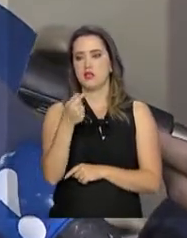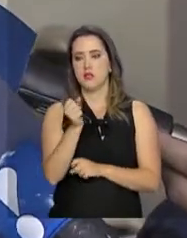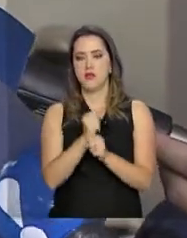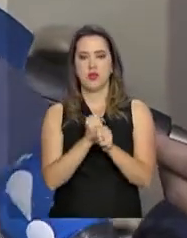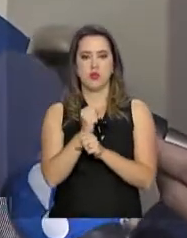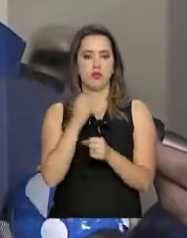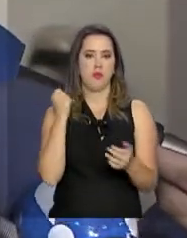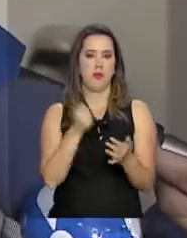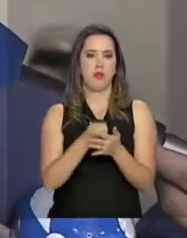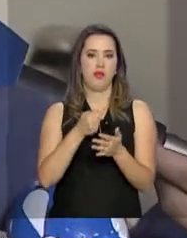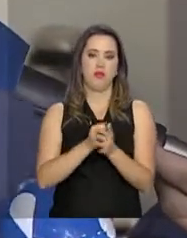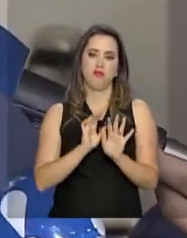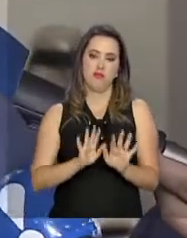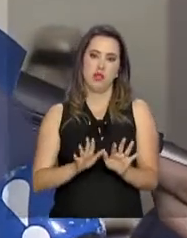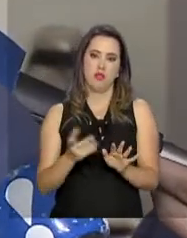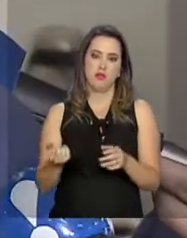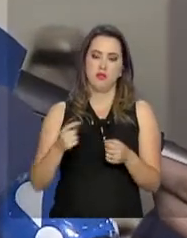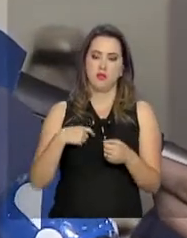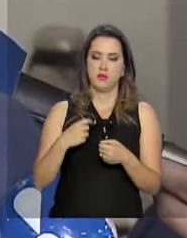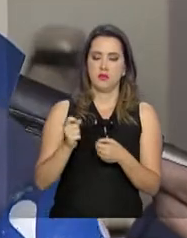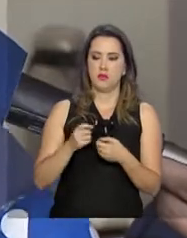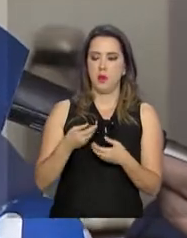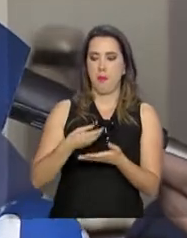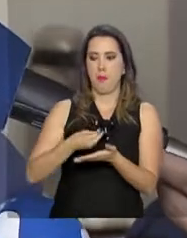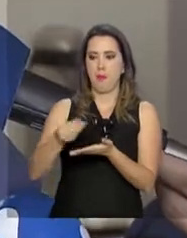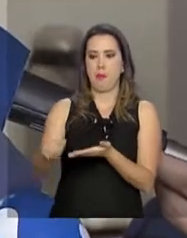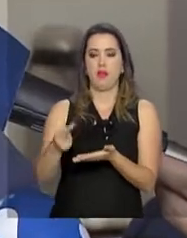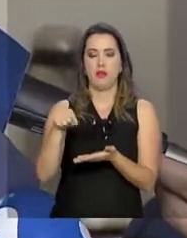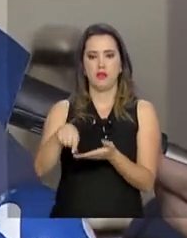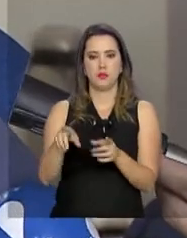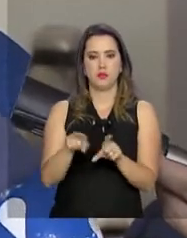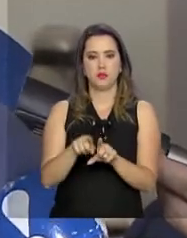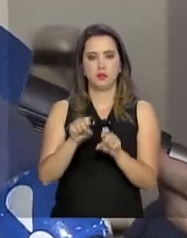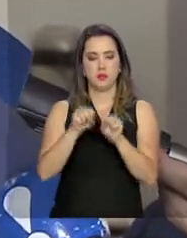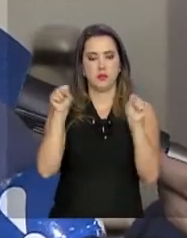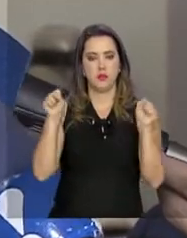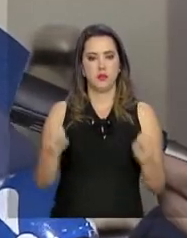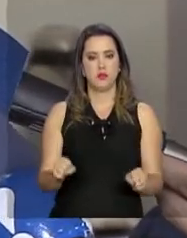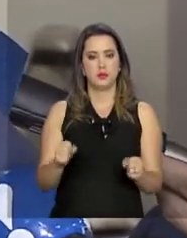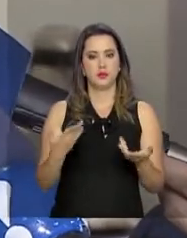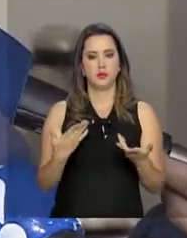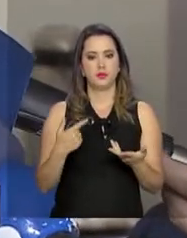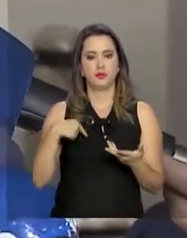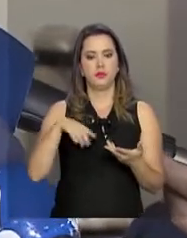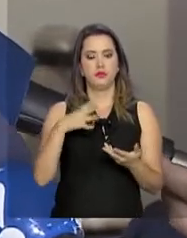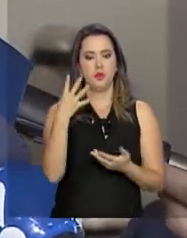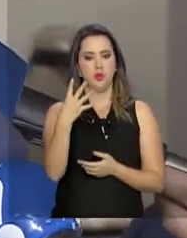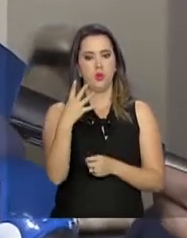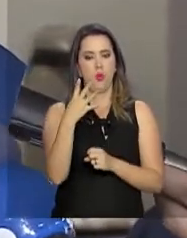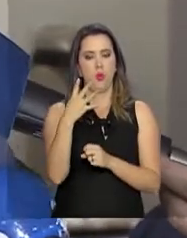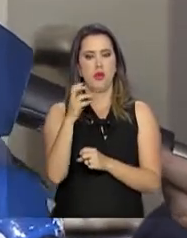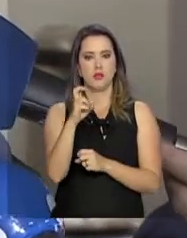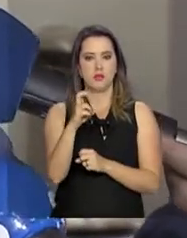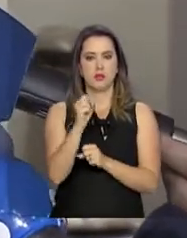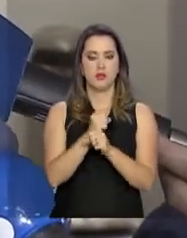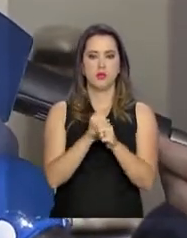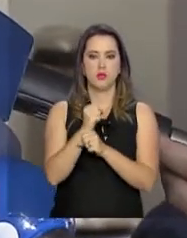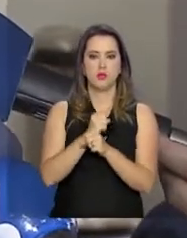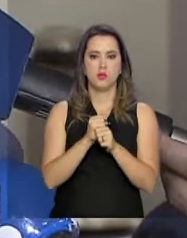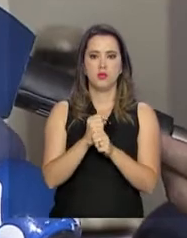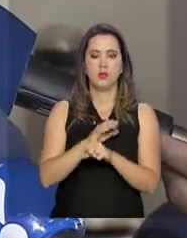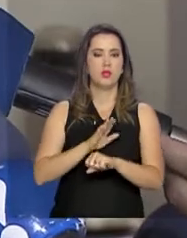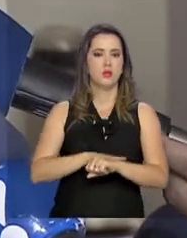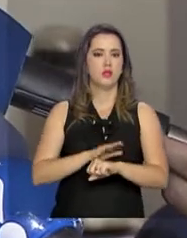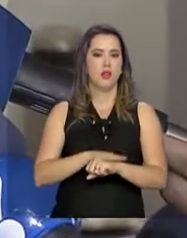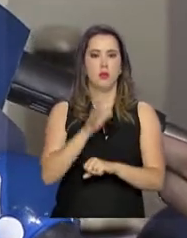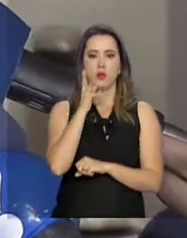lugar de você está devolvendo o dinheiro que hoje está fazendo no sistema prisional e levando quatro a cinco anos para fazer a unidade prisional você